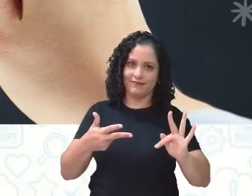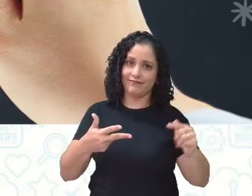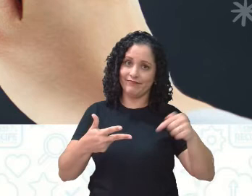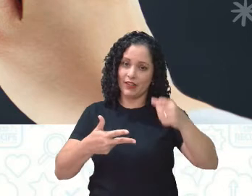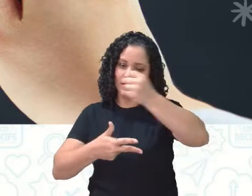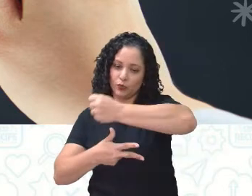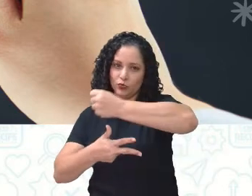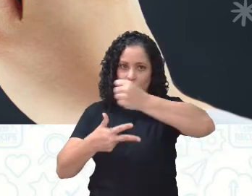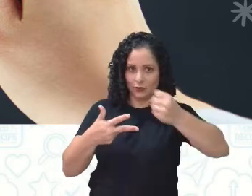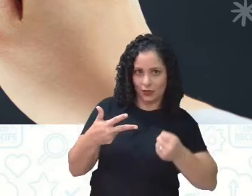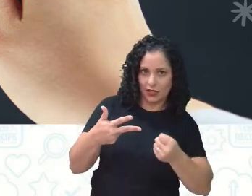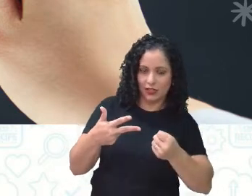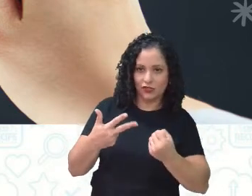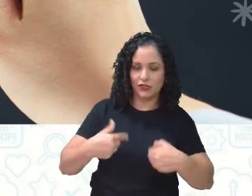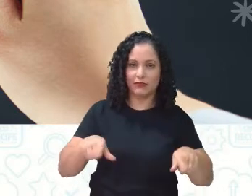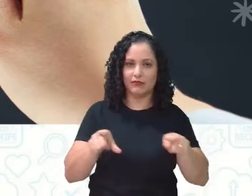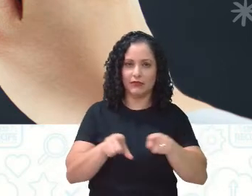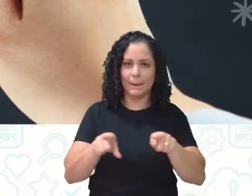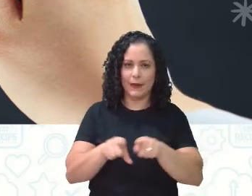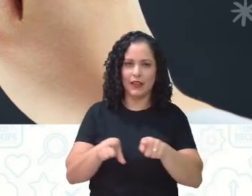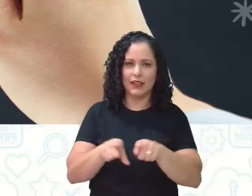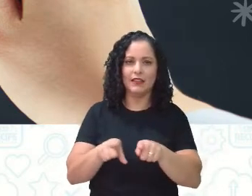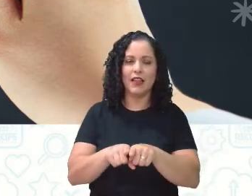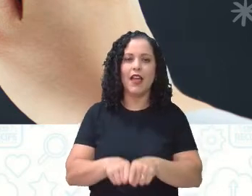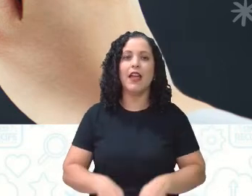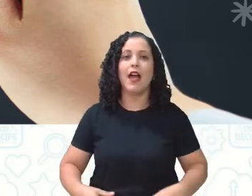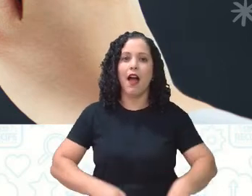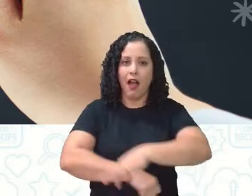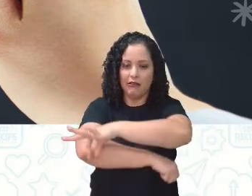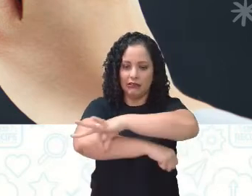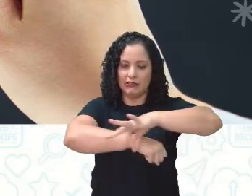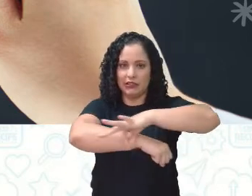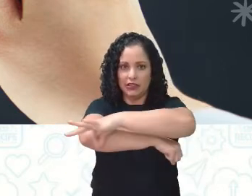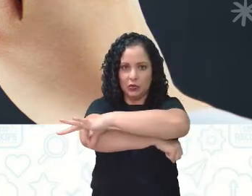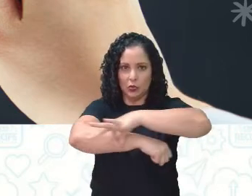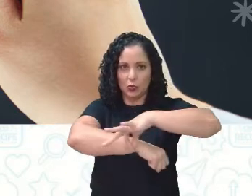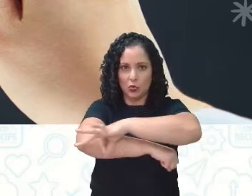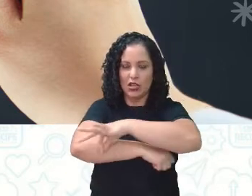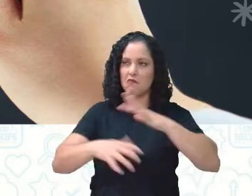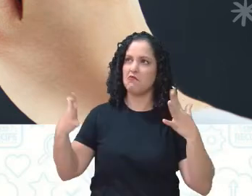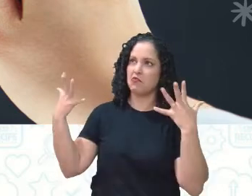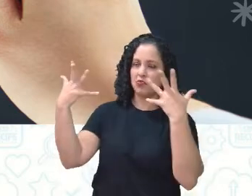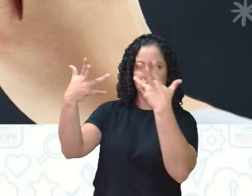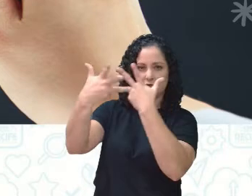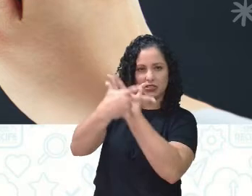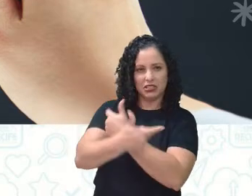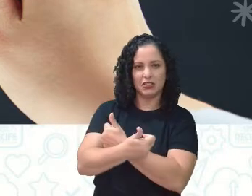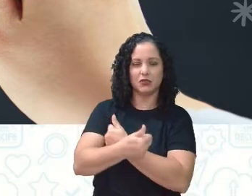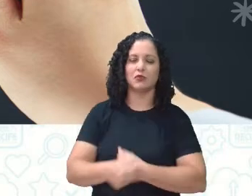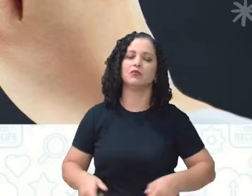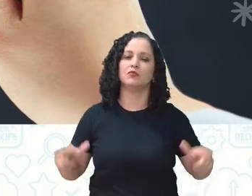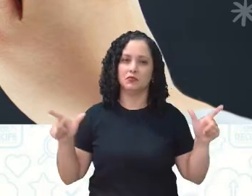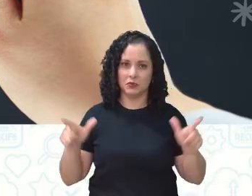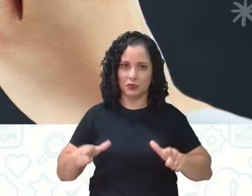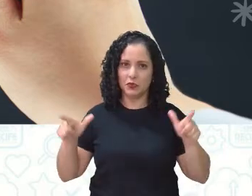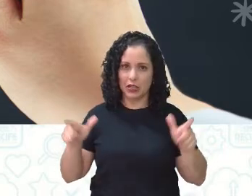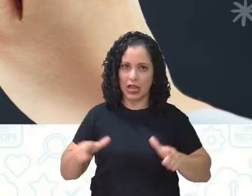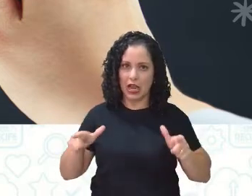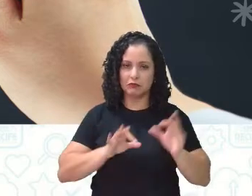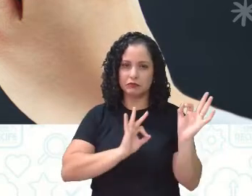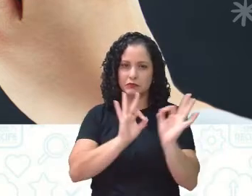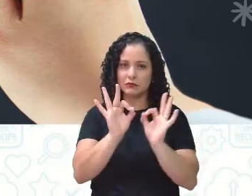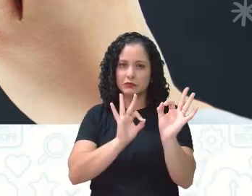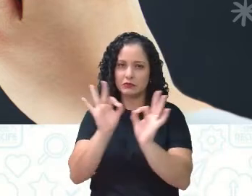Justamente. Pronto. E a arquitetura é muito bonita, viu, professora? A arquitetura é muito bonita, Oscar né? Niemeyer. Exatamente. Já todo